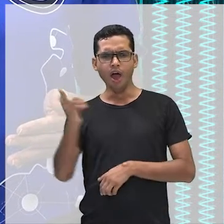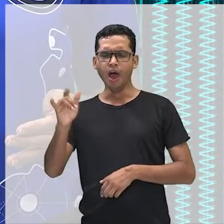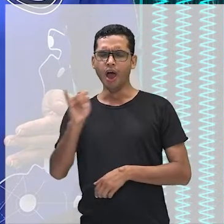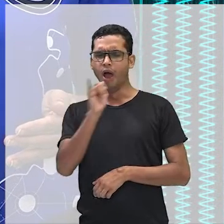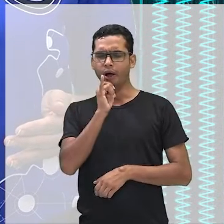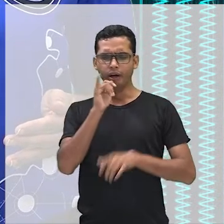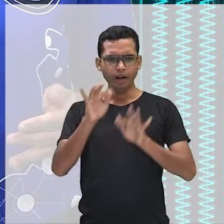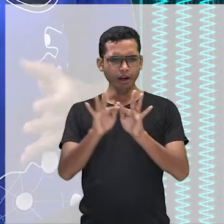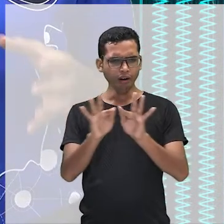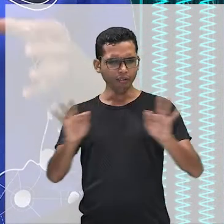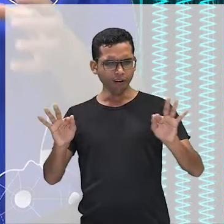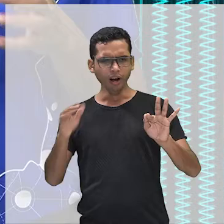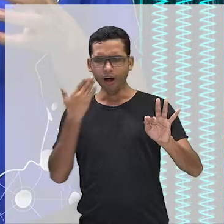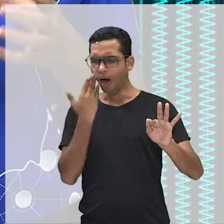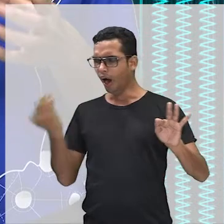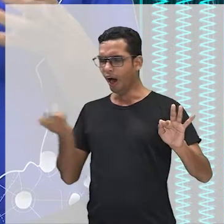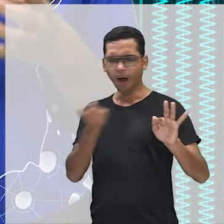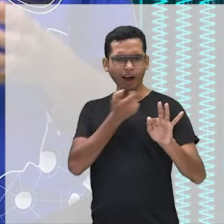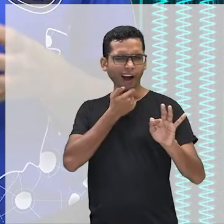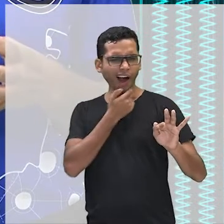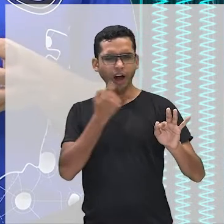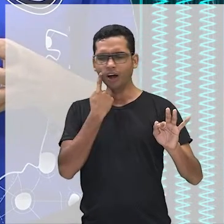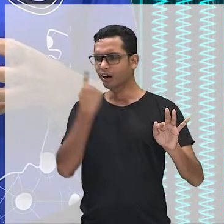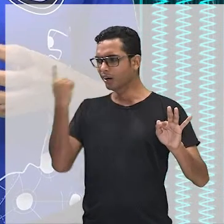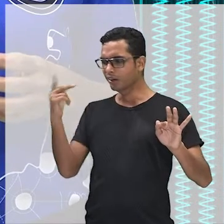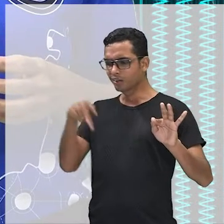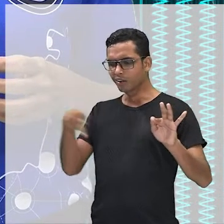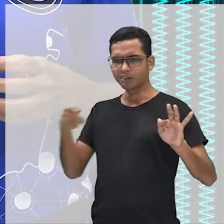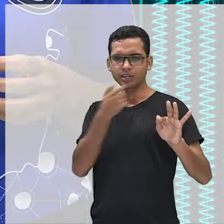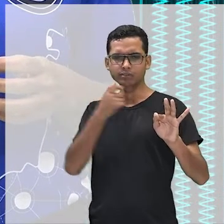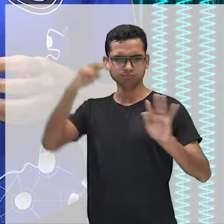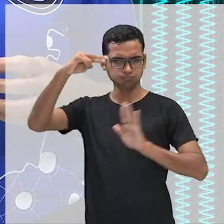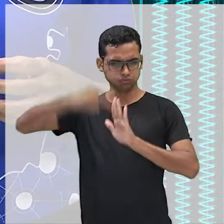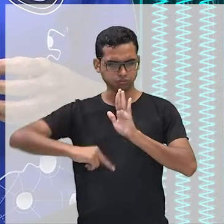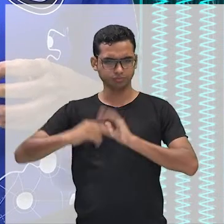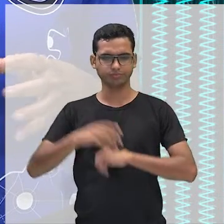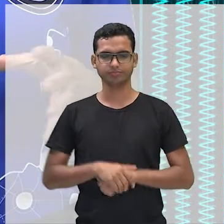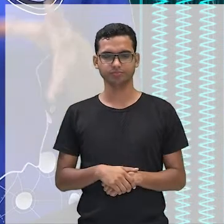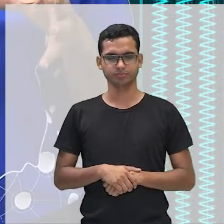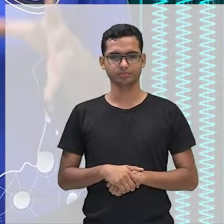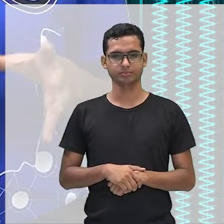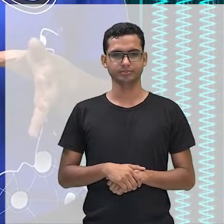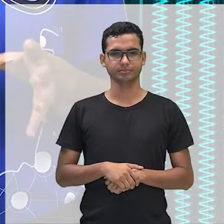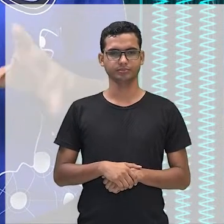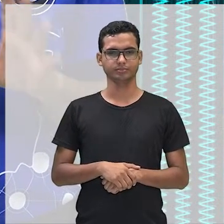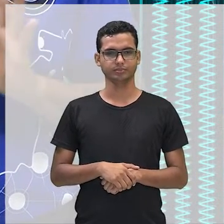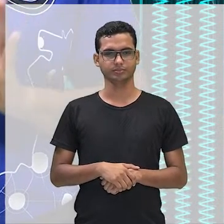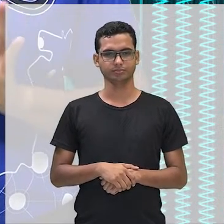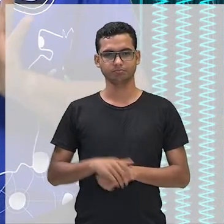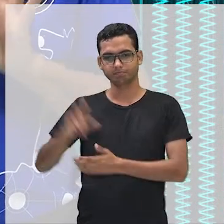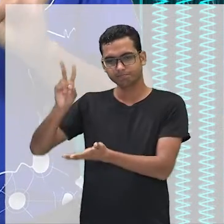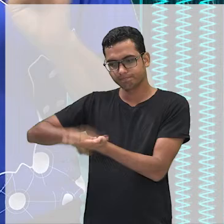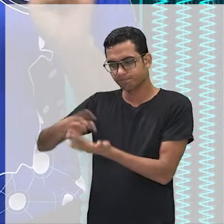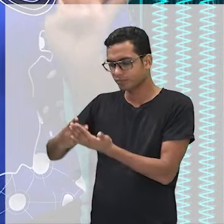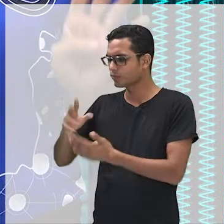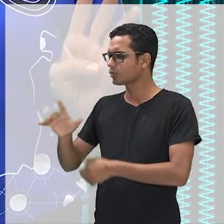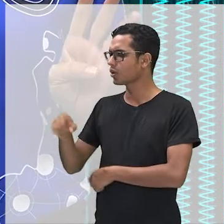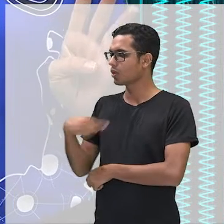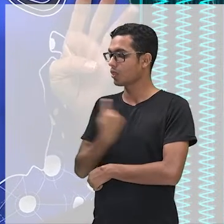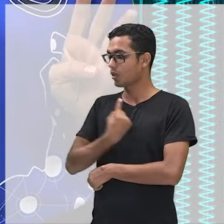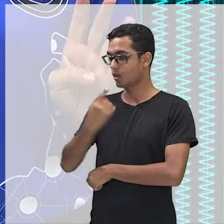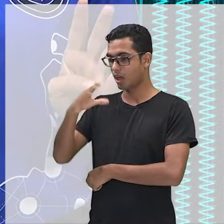wonderful audition. Nós escutamos o Caio, onde? Na sua audição, né? Na sua